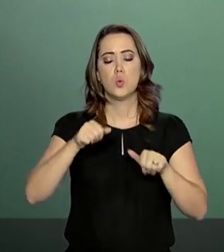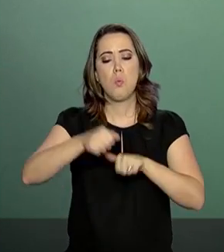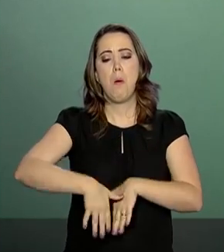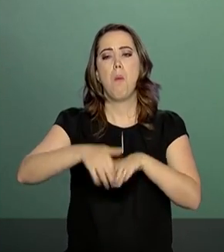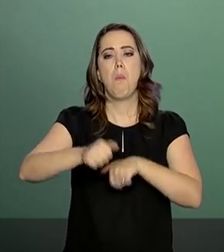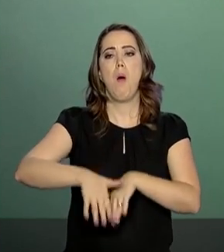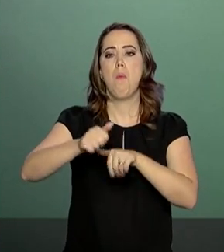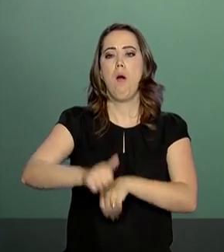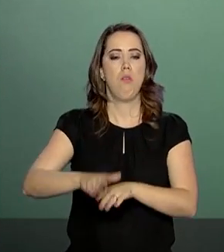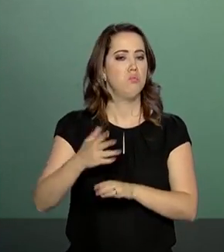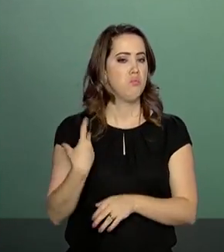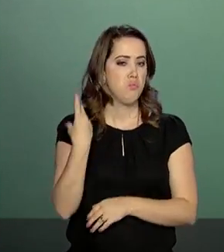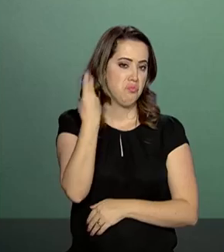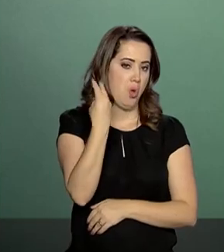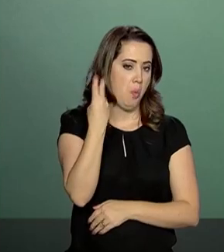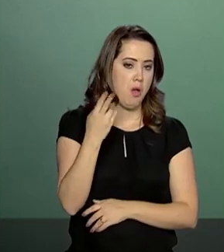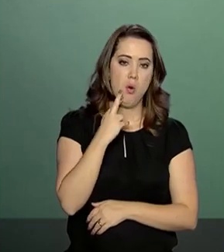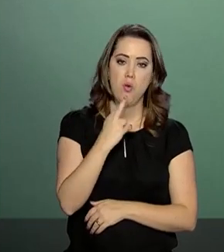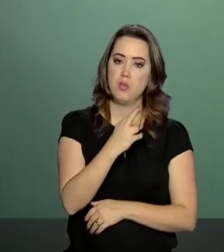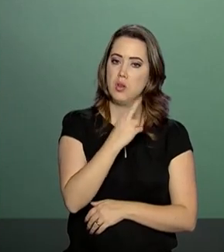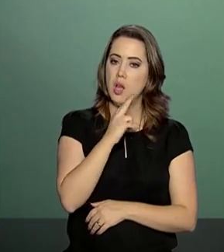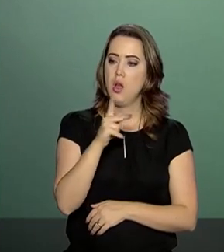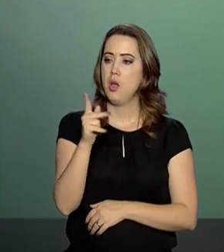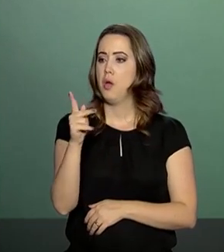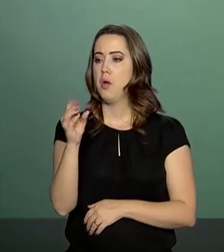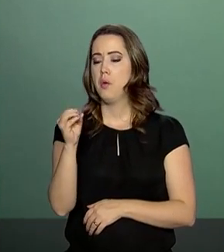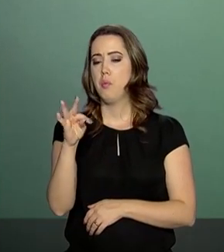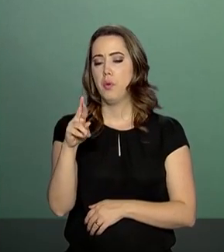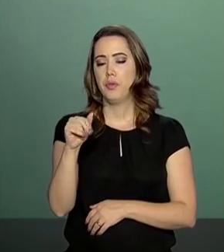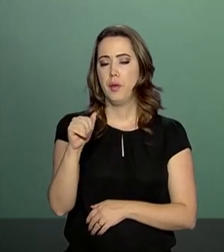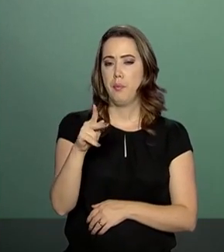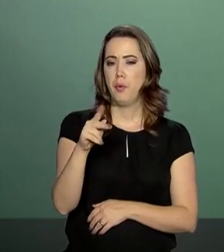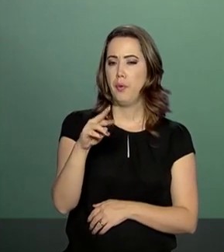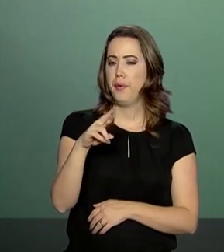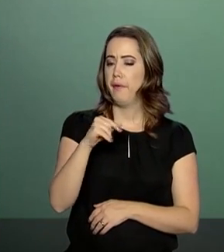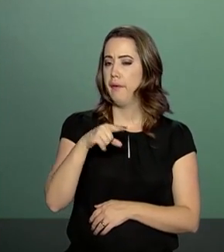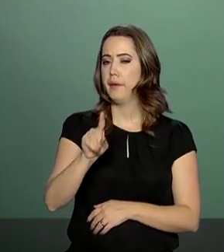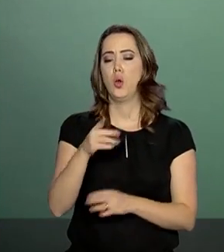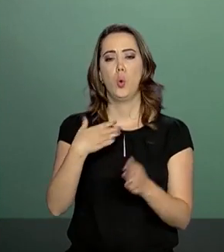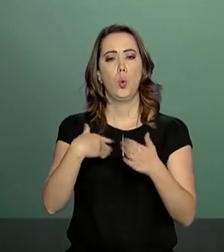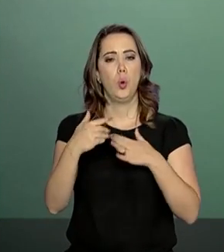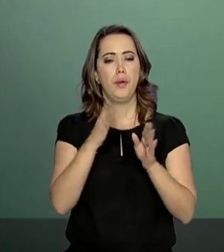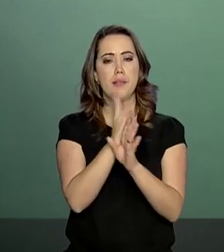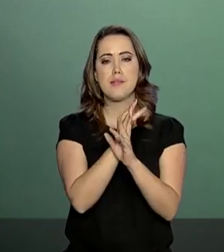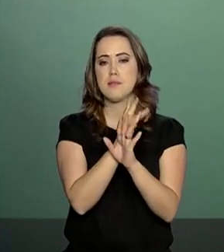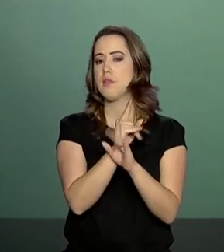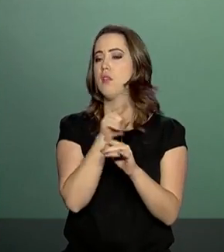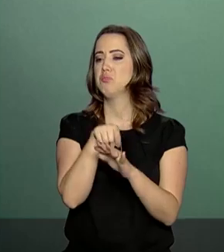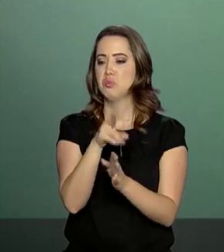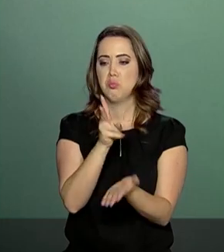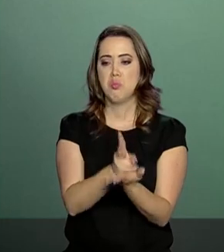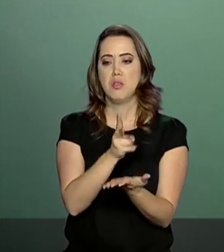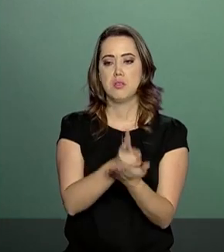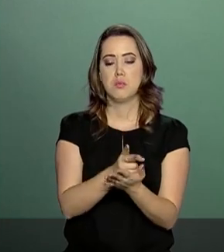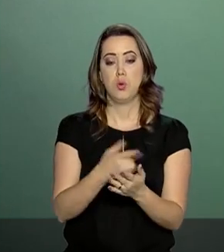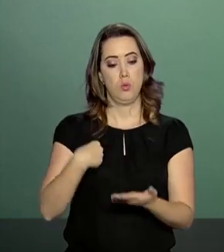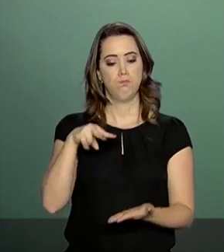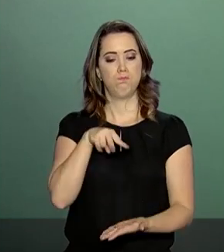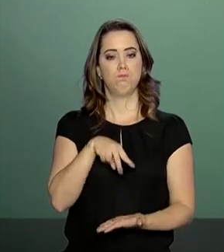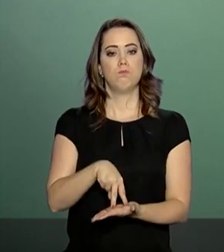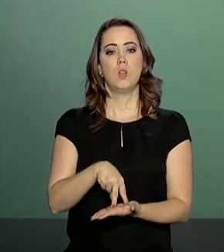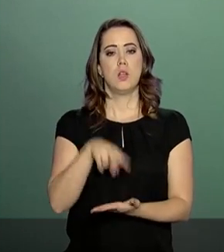seja lá em pacaraima seja em pontap Porã seja em Corumbá seja em Uruguaiana nós permanecemos prontos